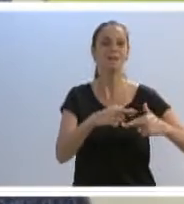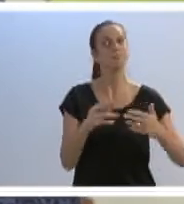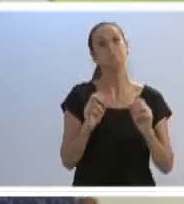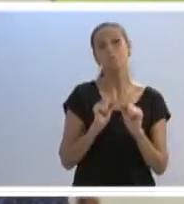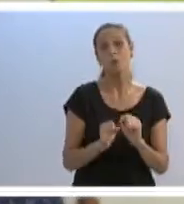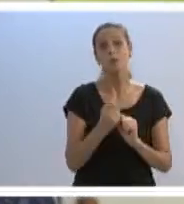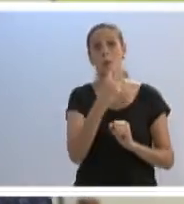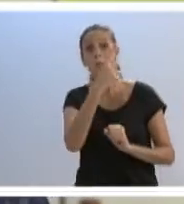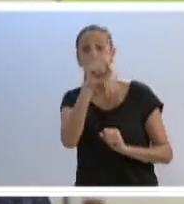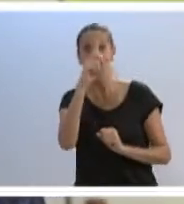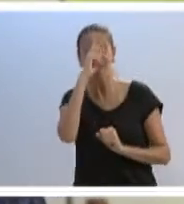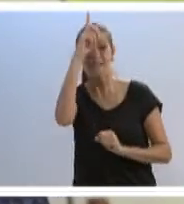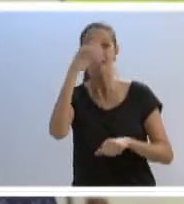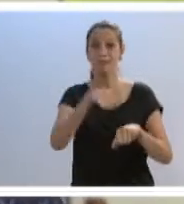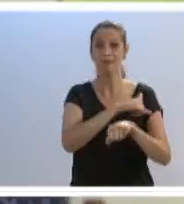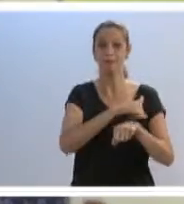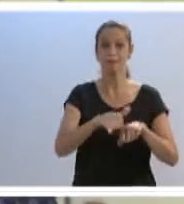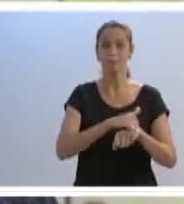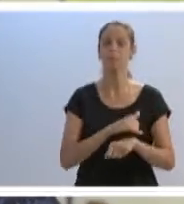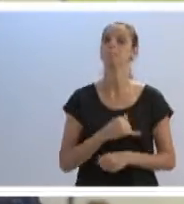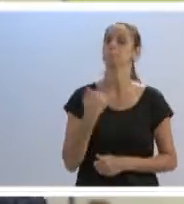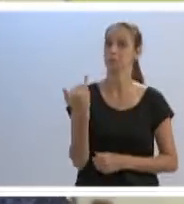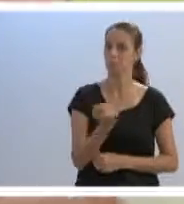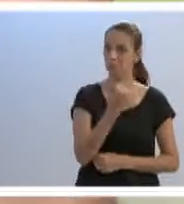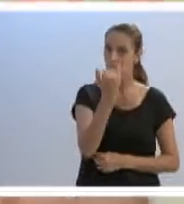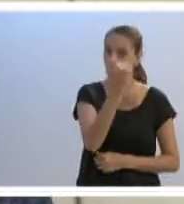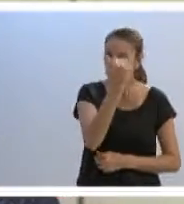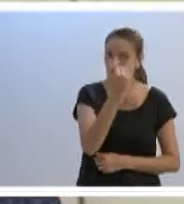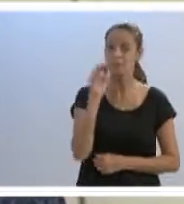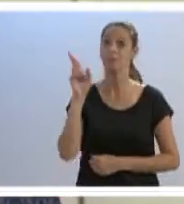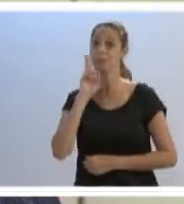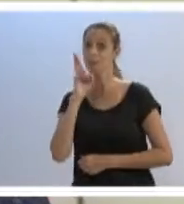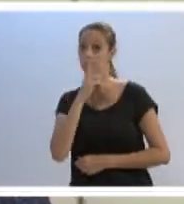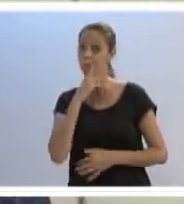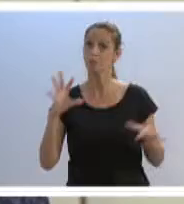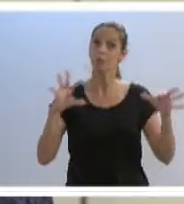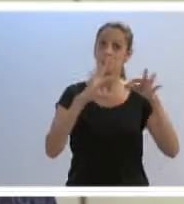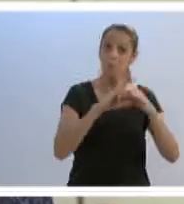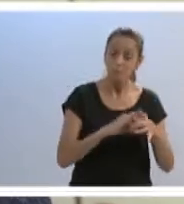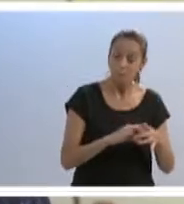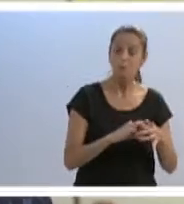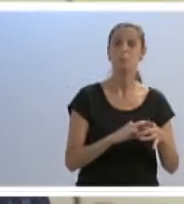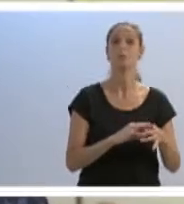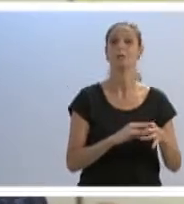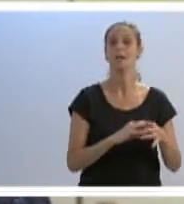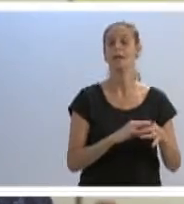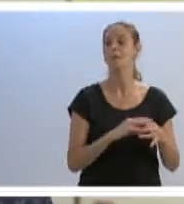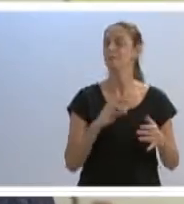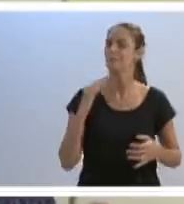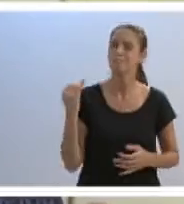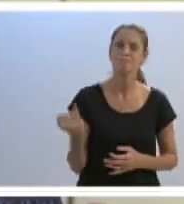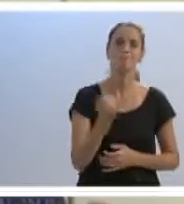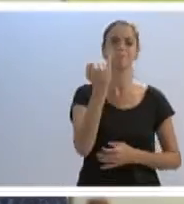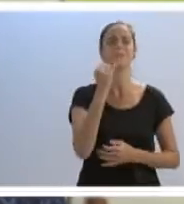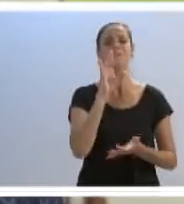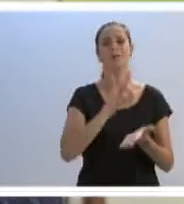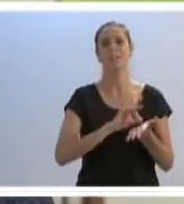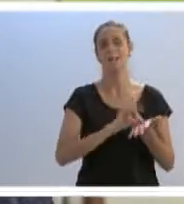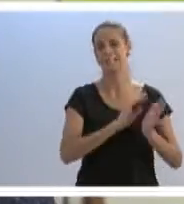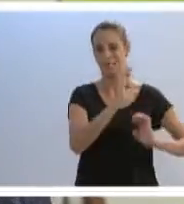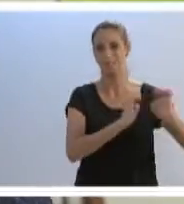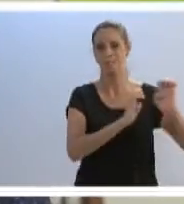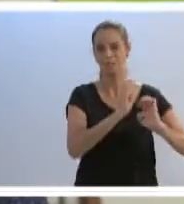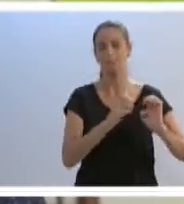outros serviços. Então a gente vê que essa parceria aqui feita da Carbo Brasil, do Gulas, é muito importante. Nós queremos estimular